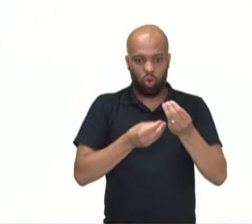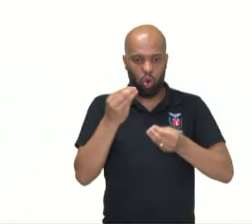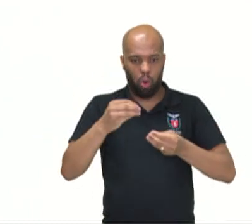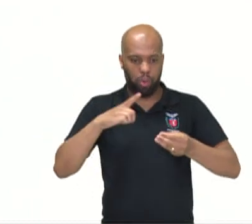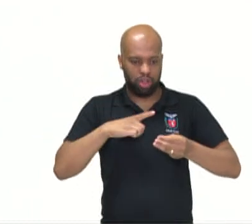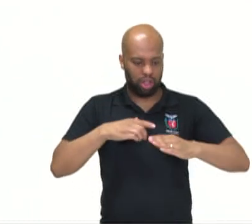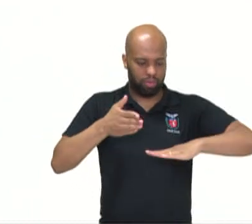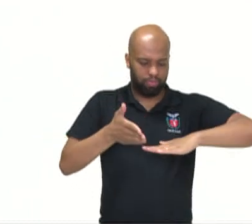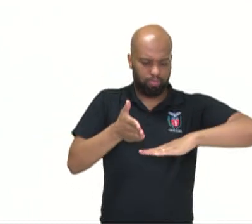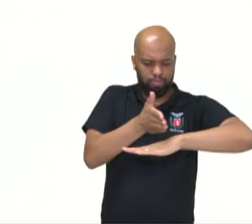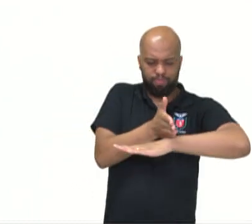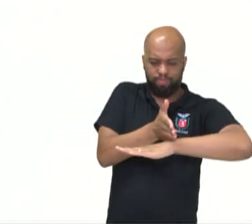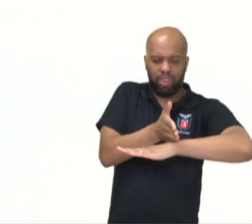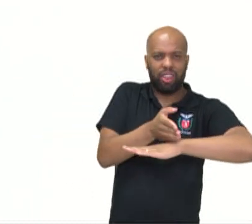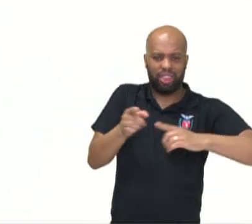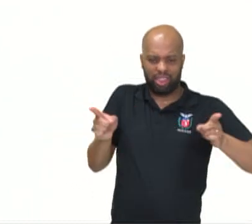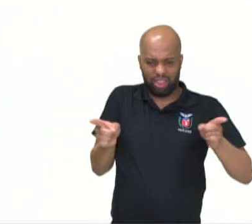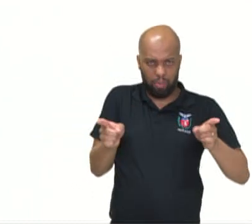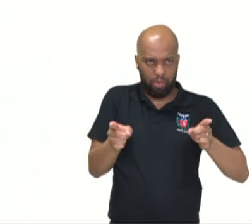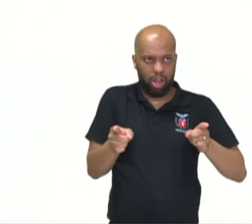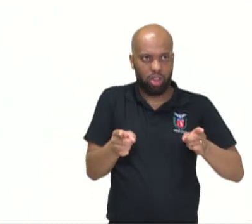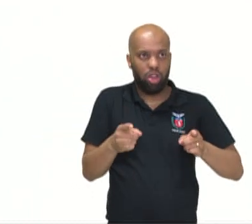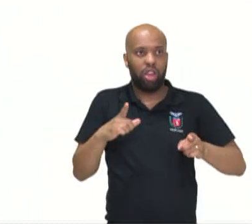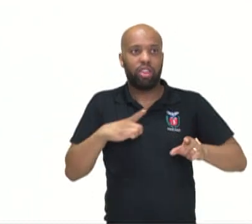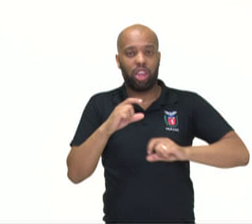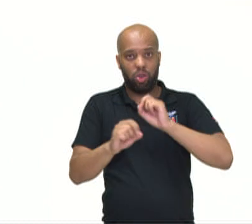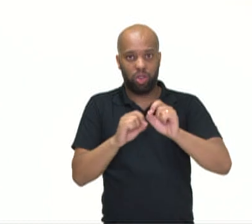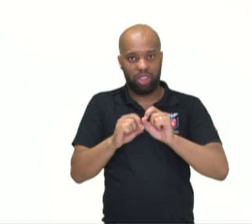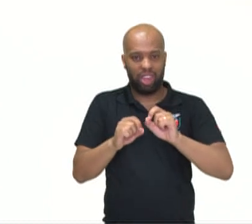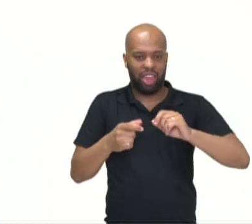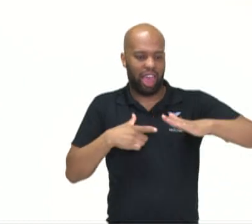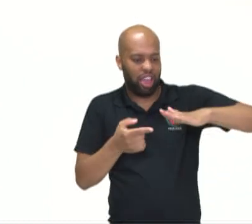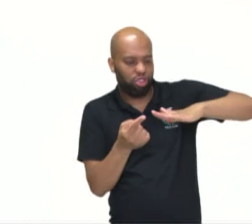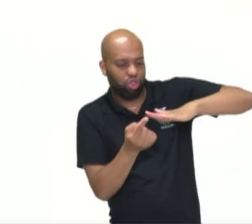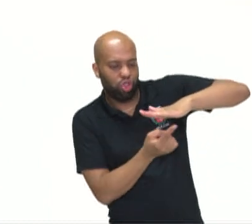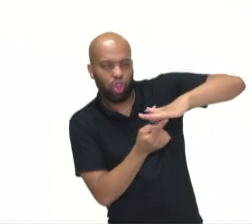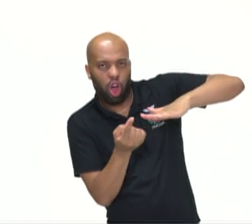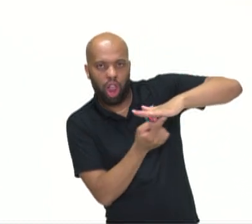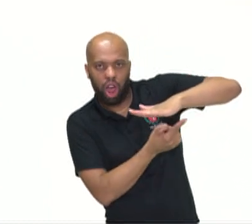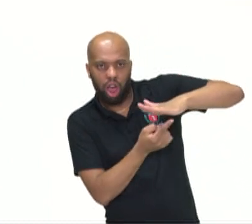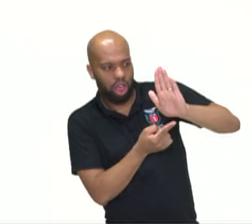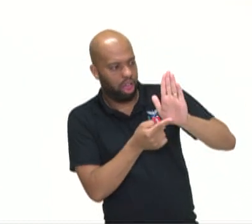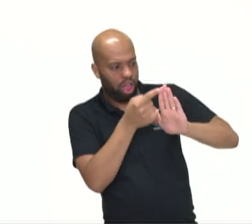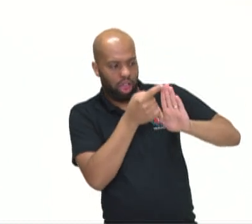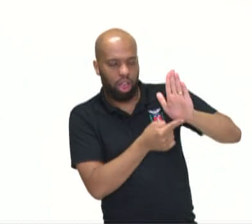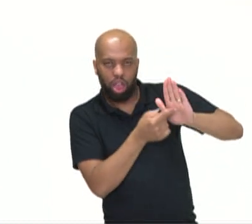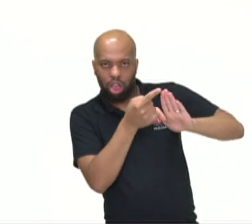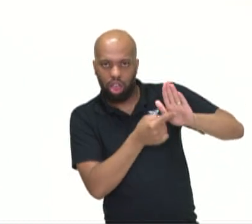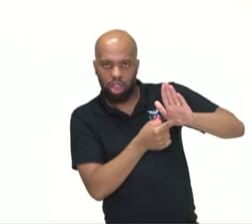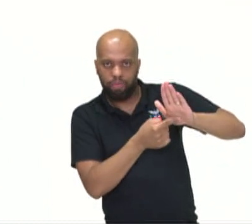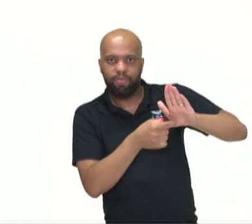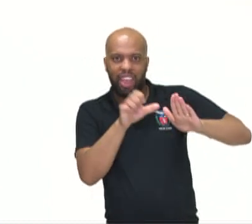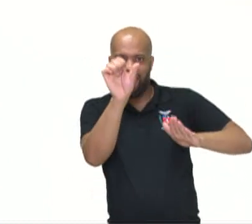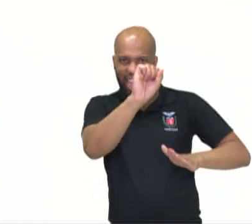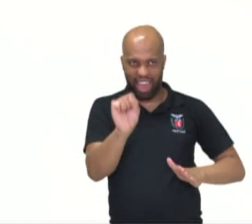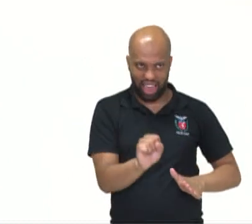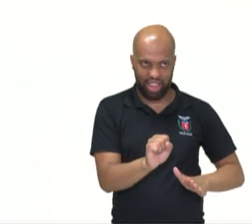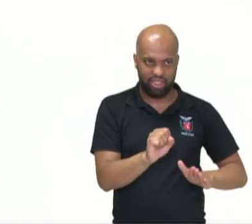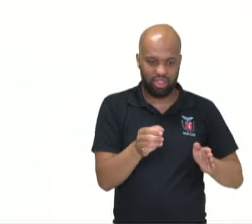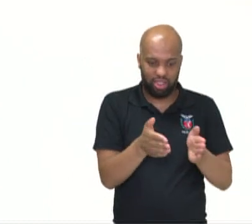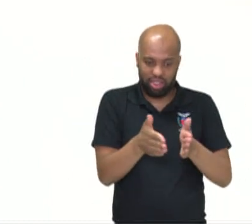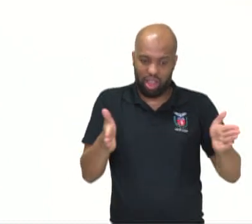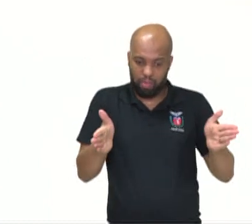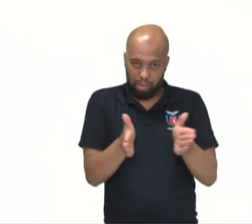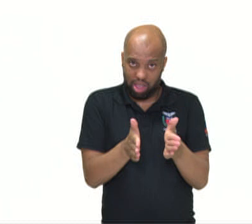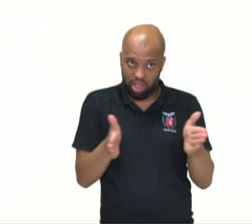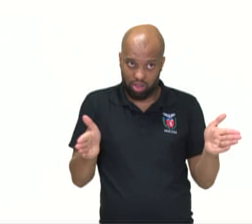usando a expressão abaixo. S igual a 5P mais 28 sobre 4. Onde S é o tamanho do